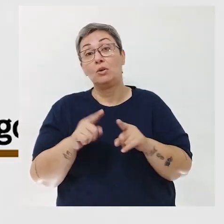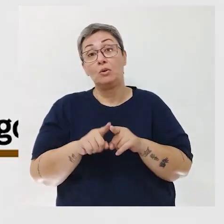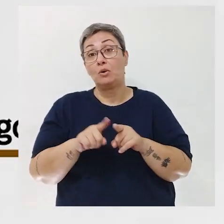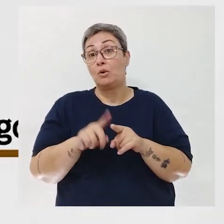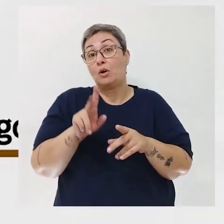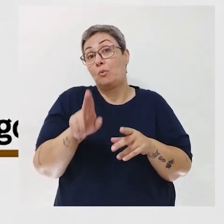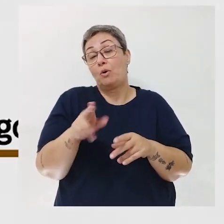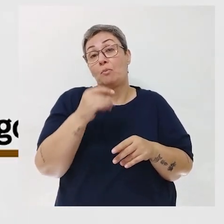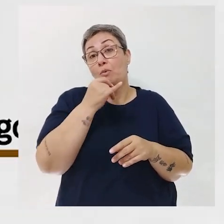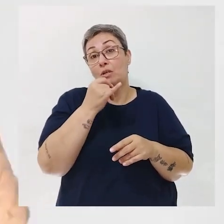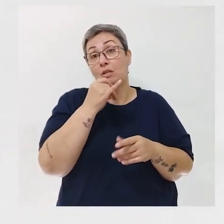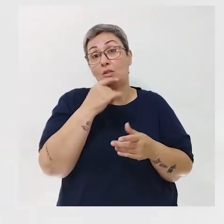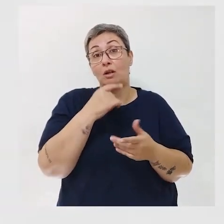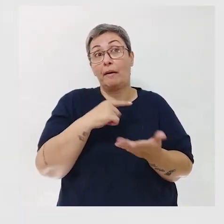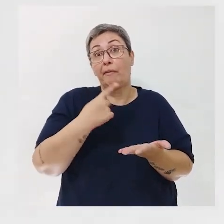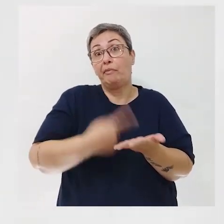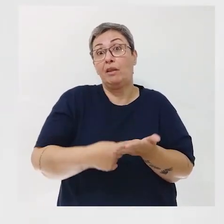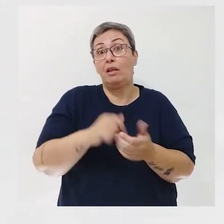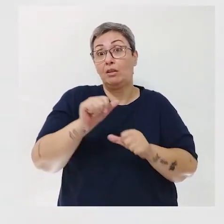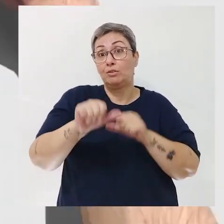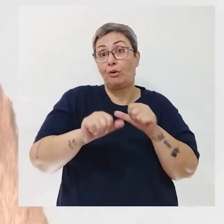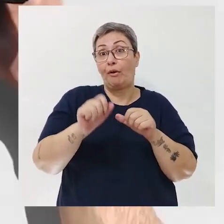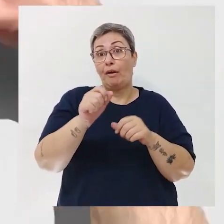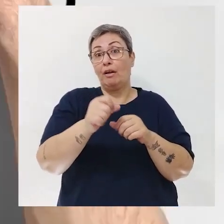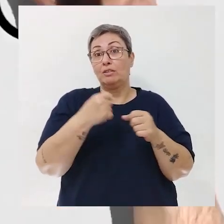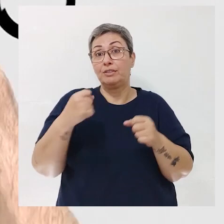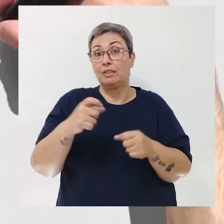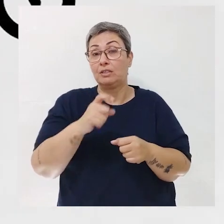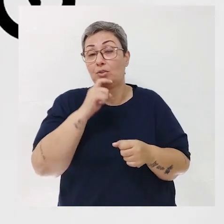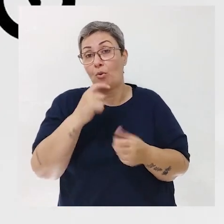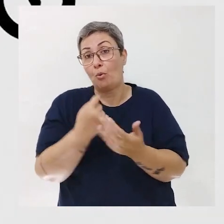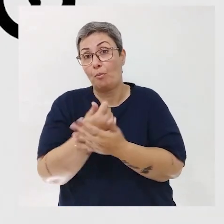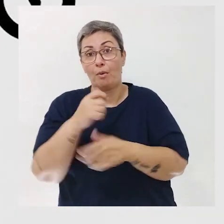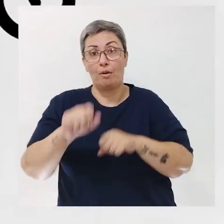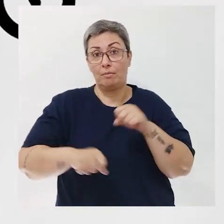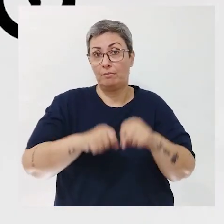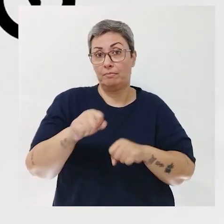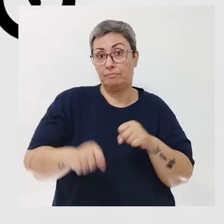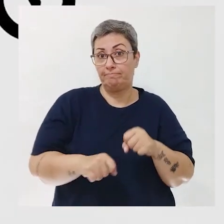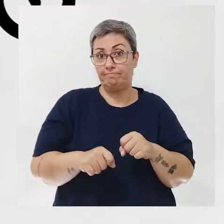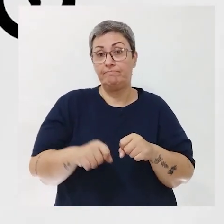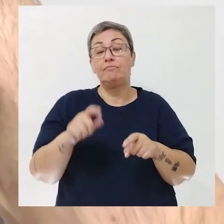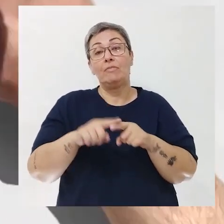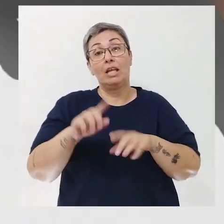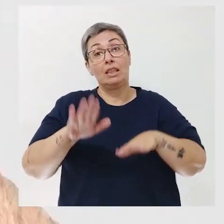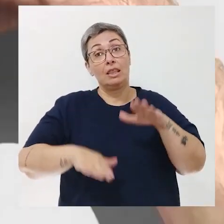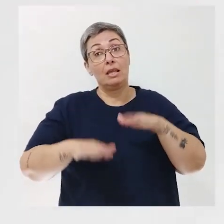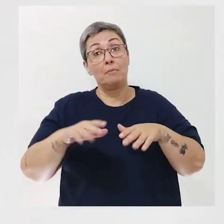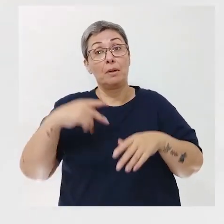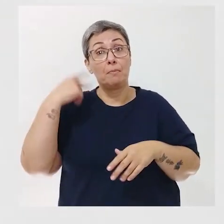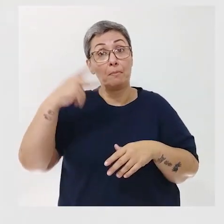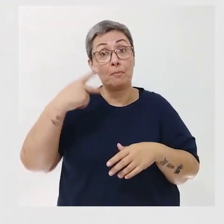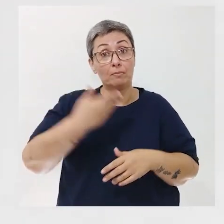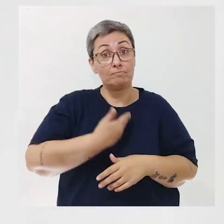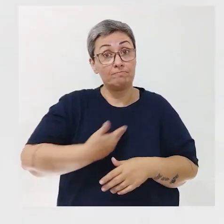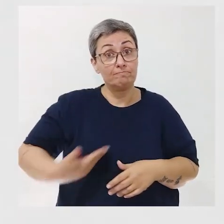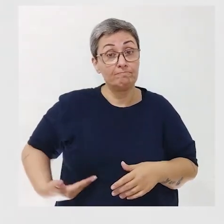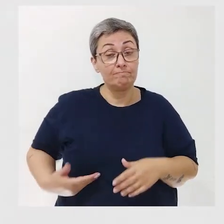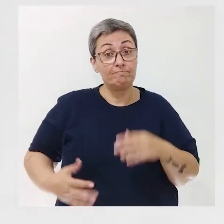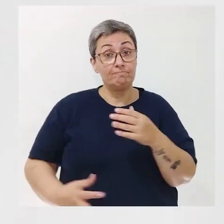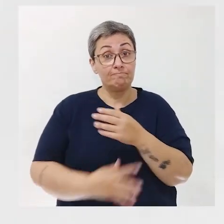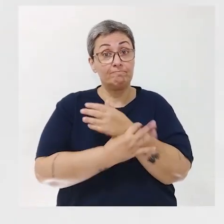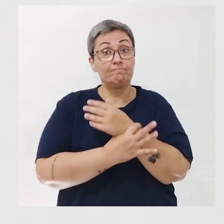individual, como a que se toma quando se decide trocar de geladeira ou comprar uma bicicleta. Depende de políticas públicas